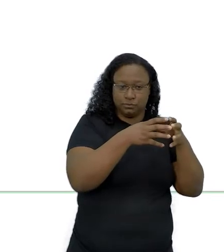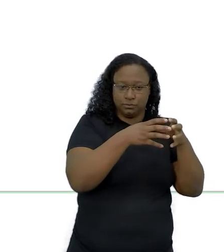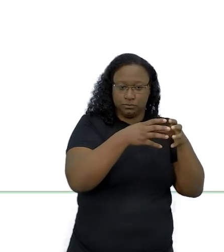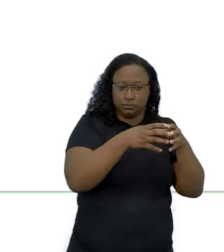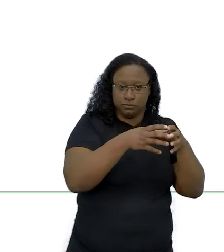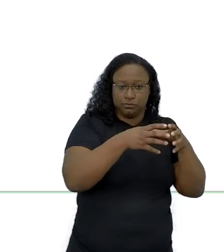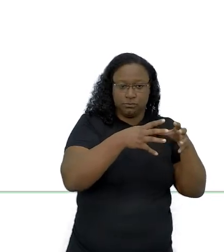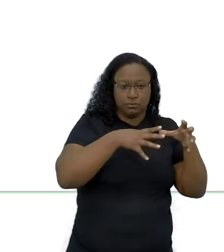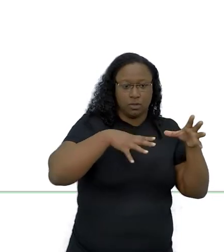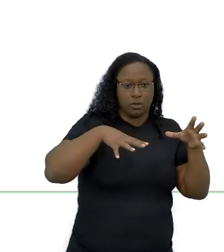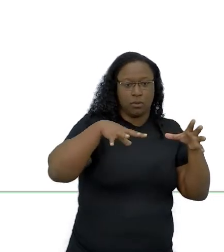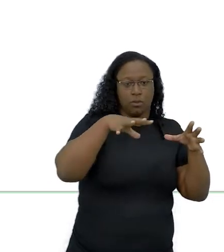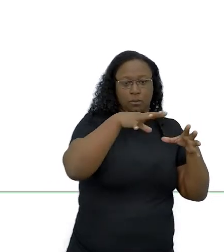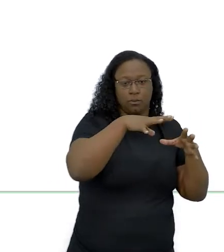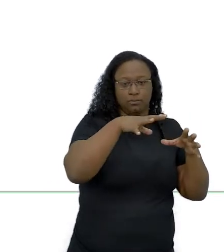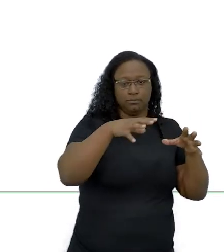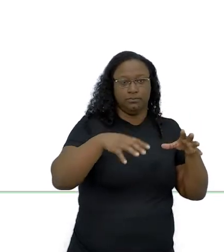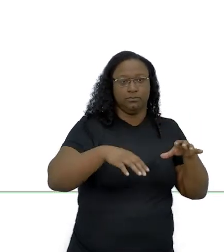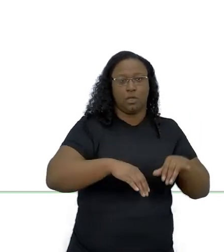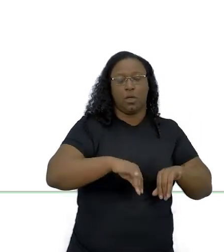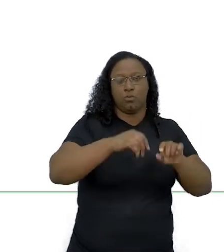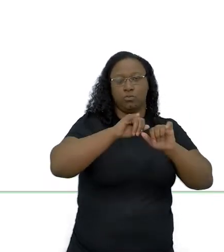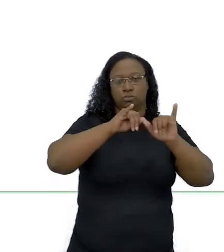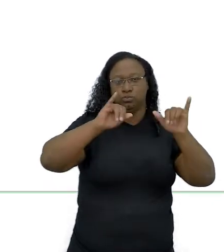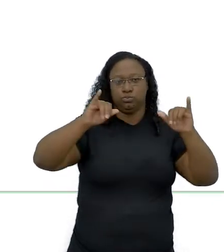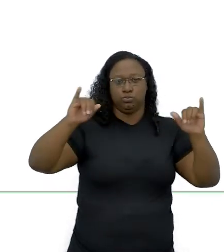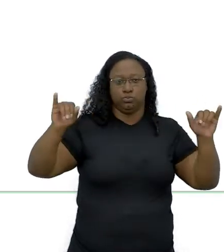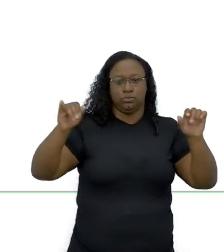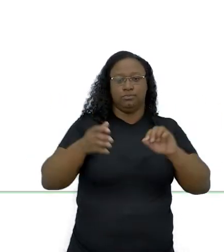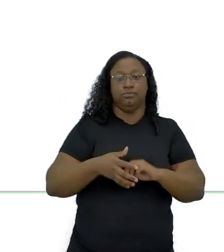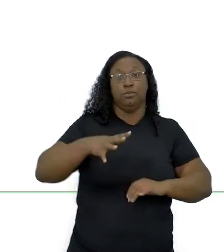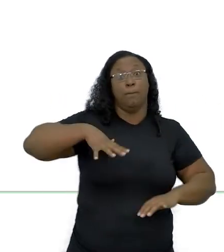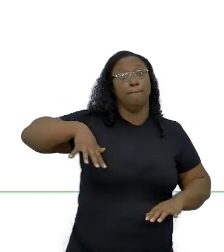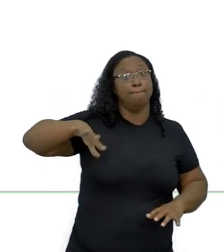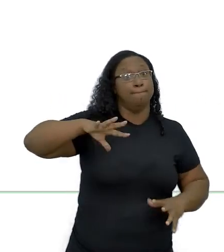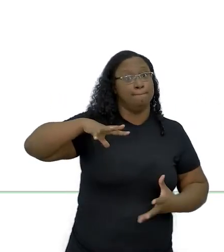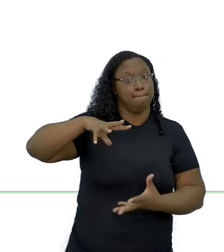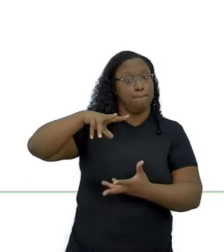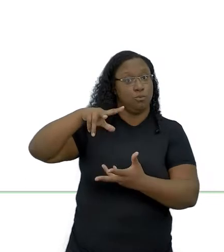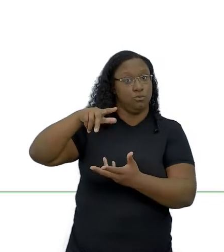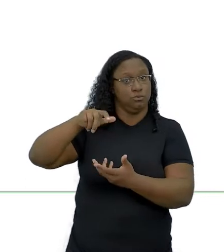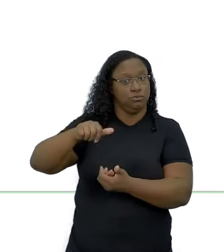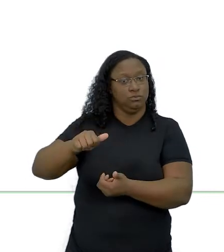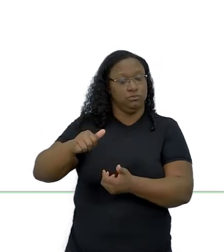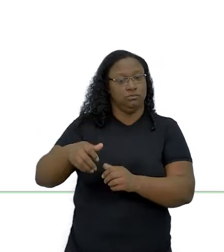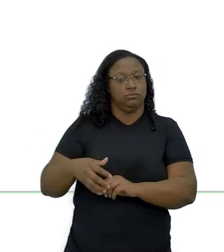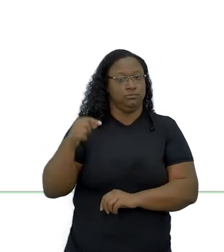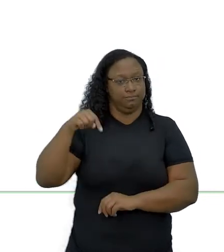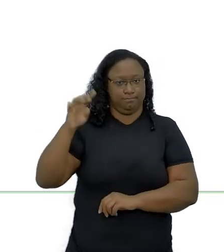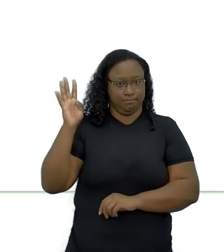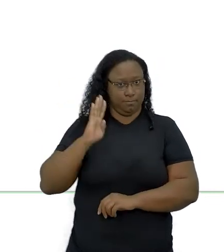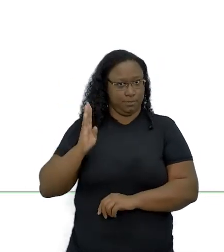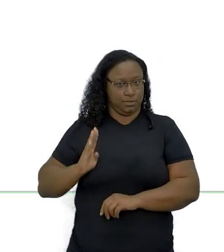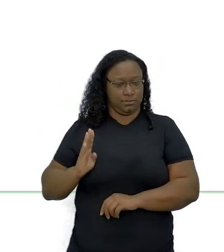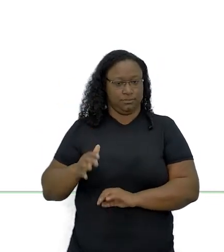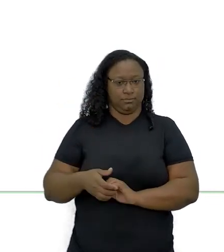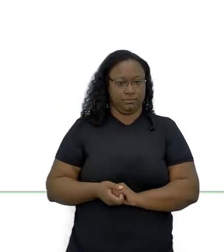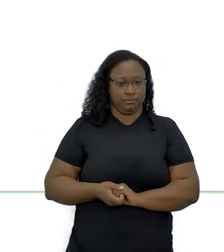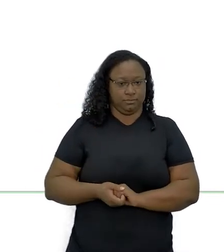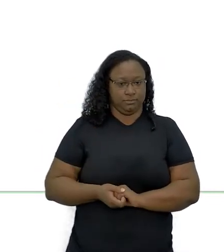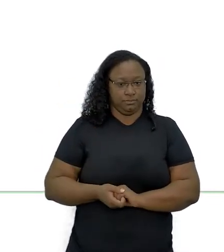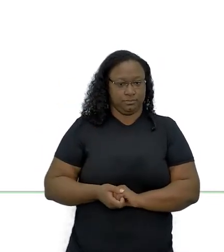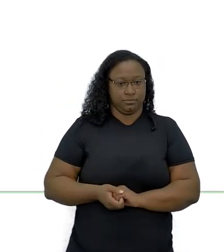matriz energética do mundo, tá? Não é a do Brasil. Eu retirei aí da Empresa de